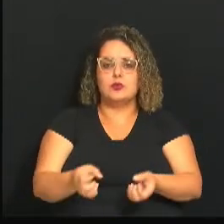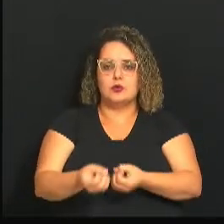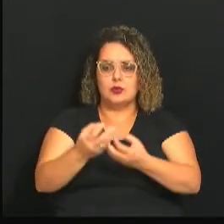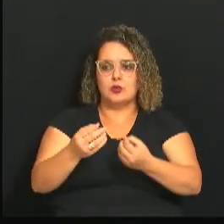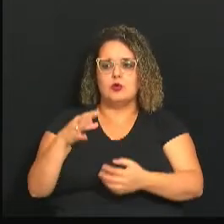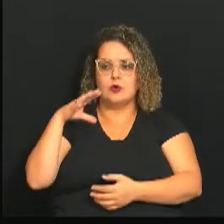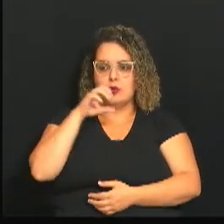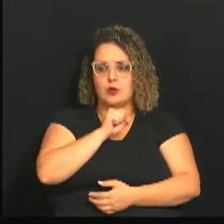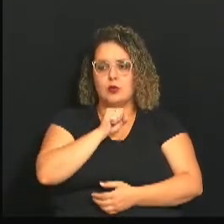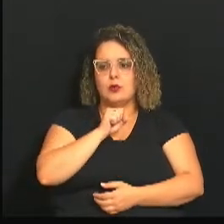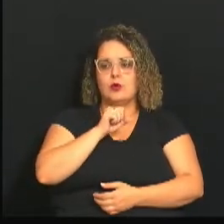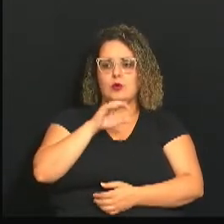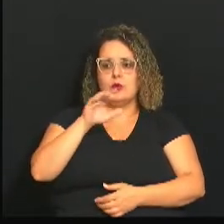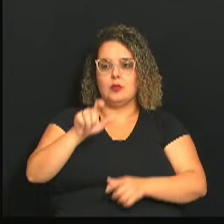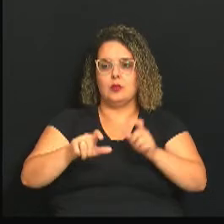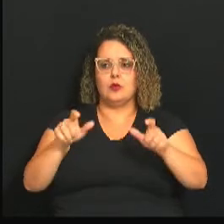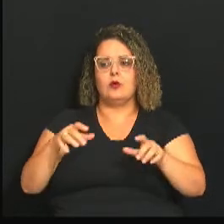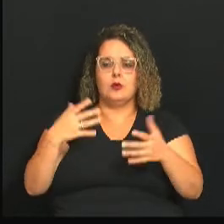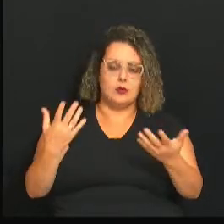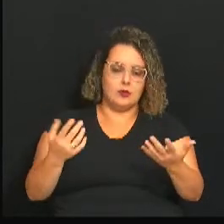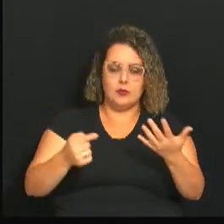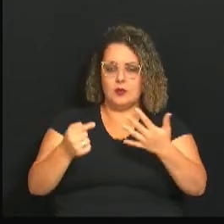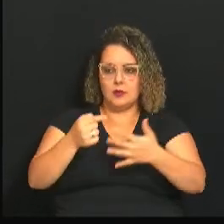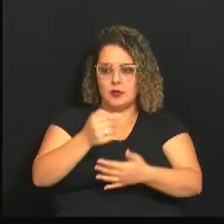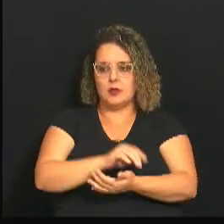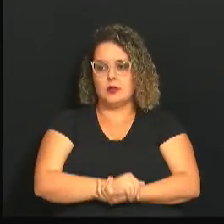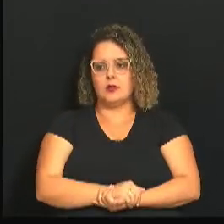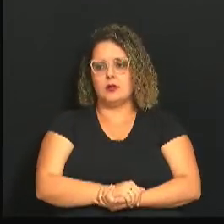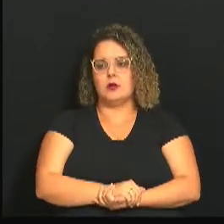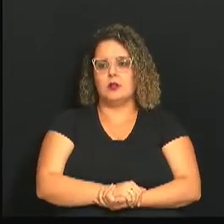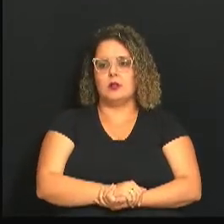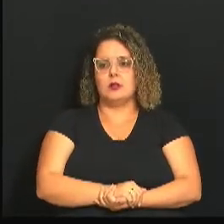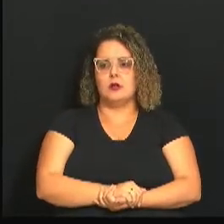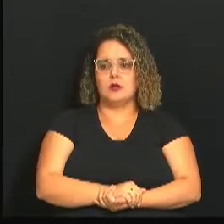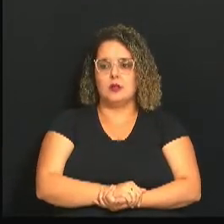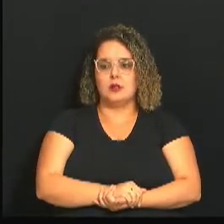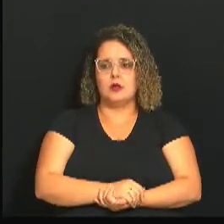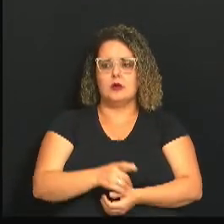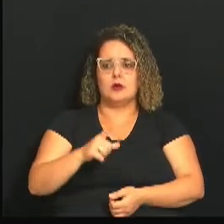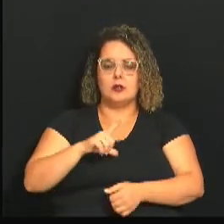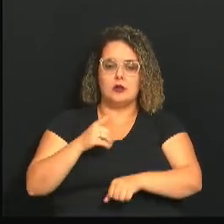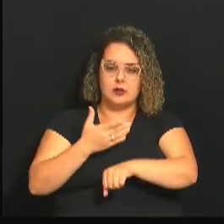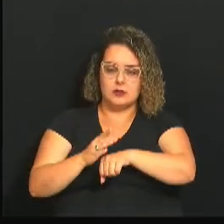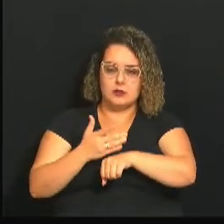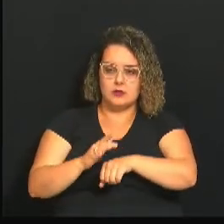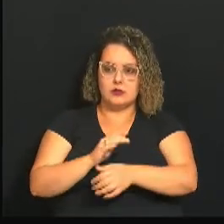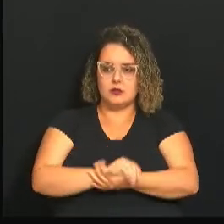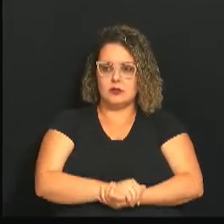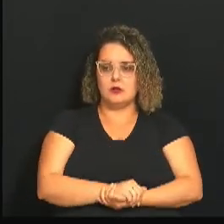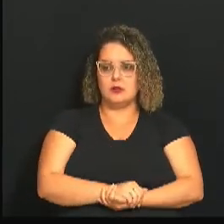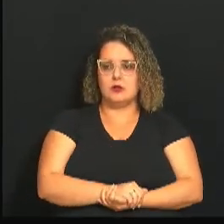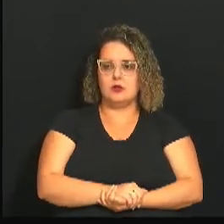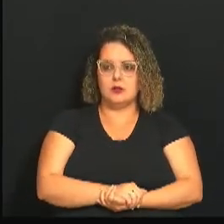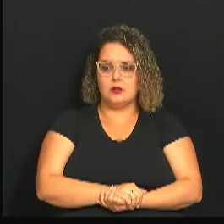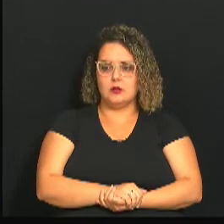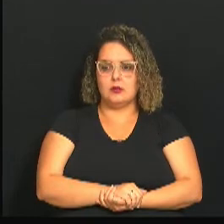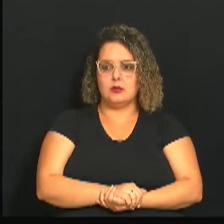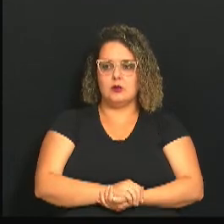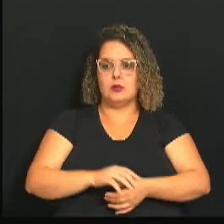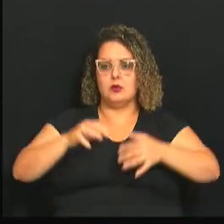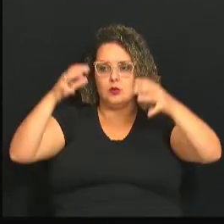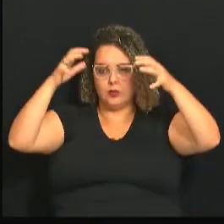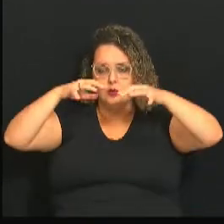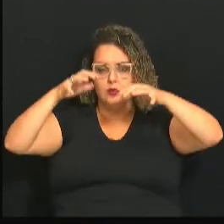para a população, enfim, e elas ter esse treinamento, né? Os alagamentos é um problema